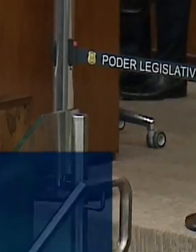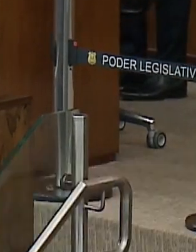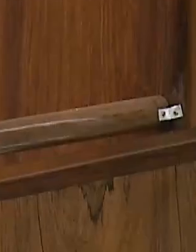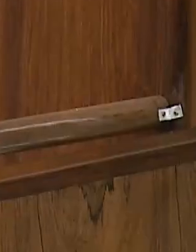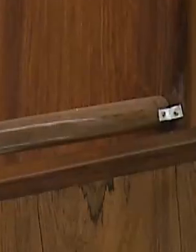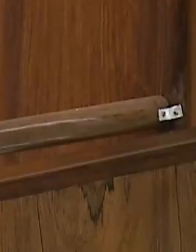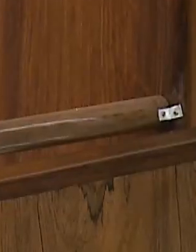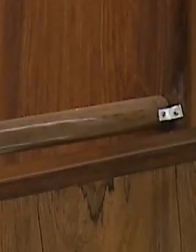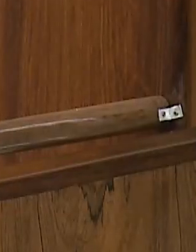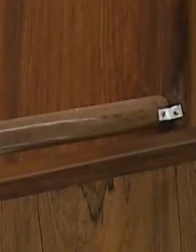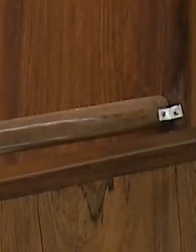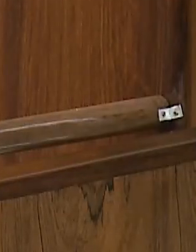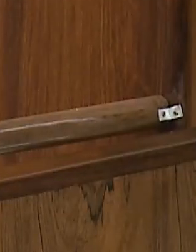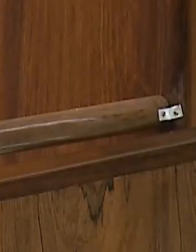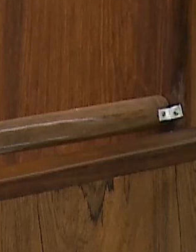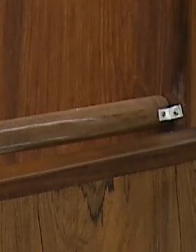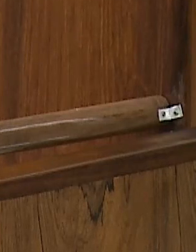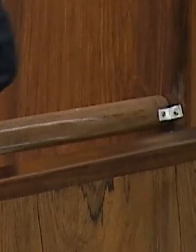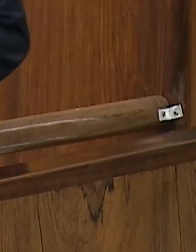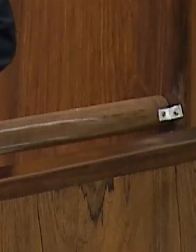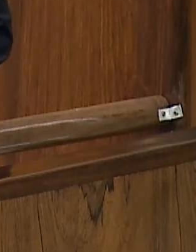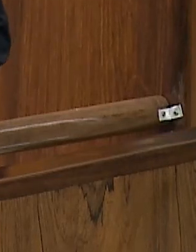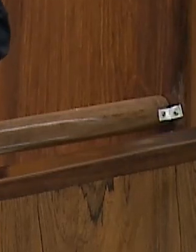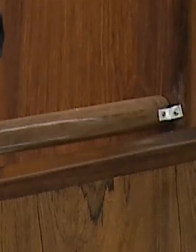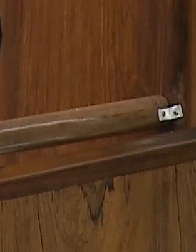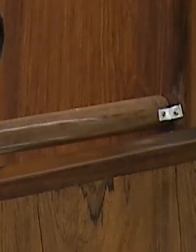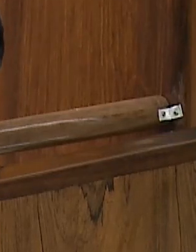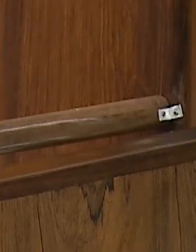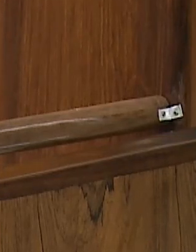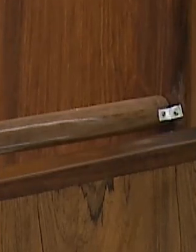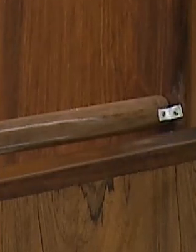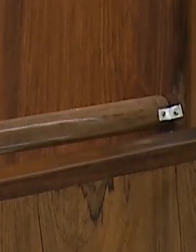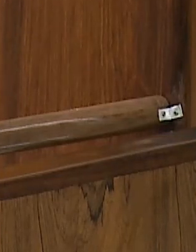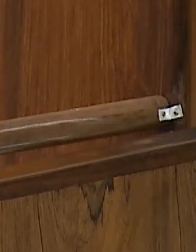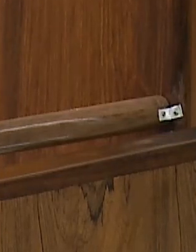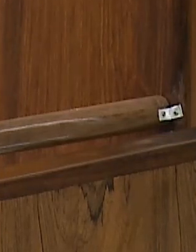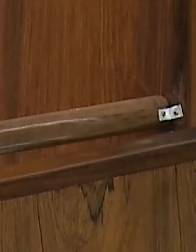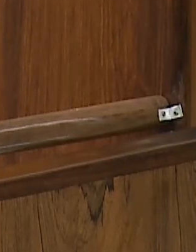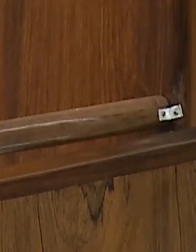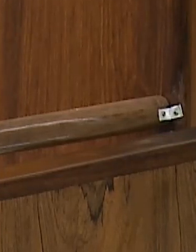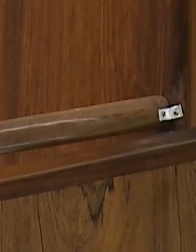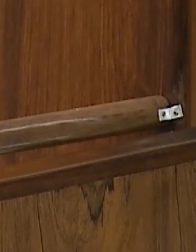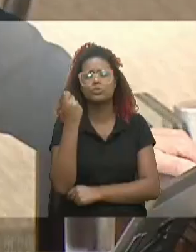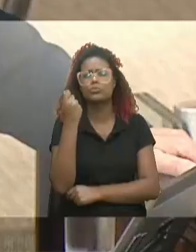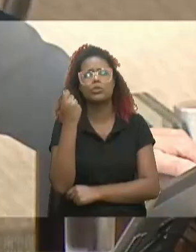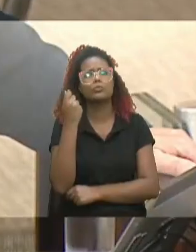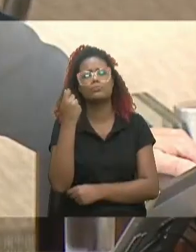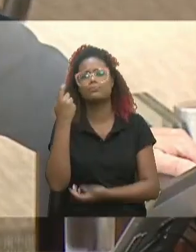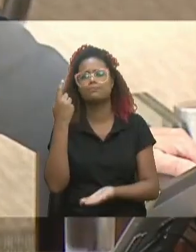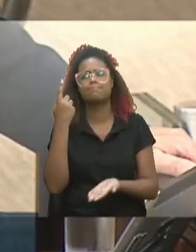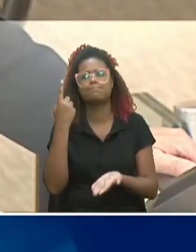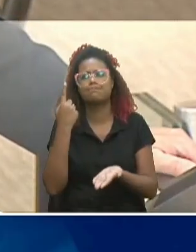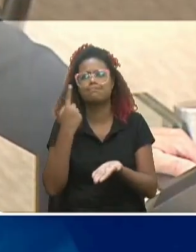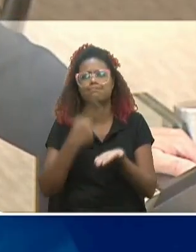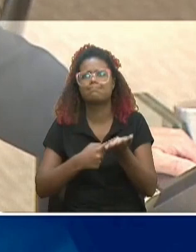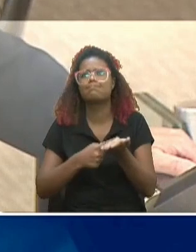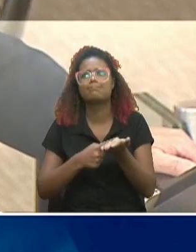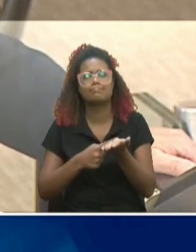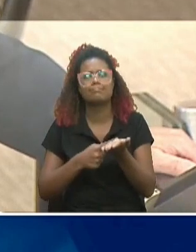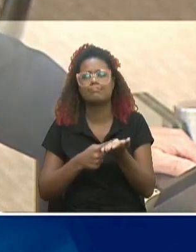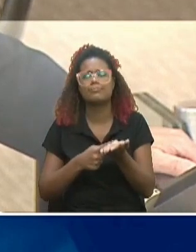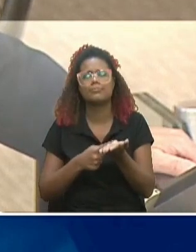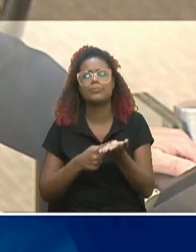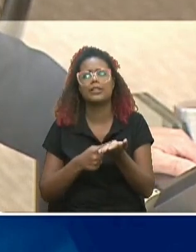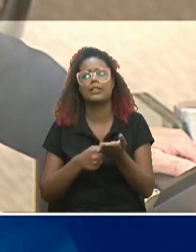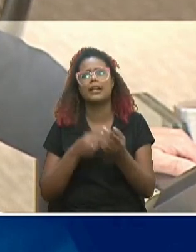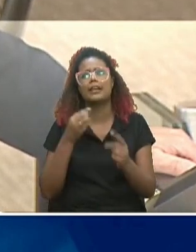do PT segundo o parlamentar o Rio Grande do Sul não cumpre o plano nacional de educação todos aqui sabem que temos